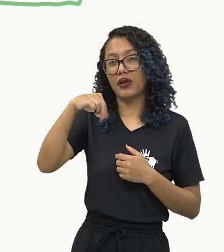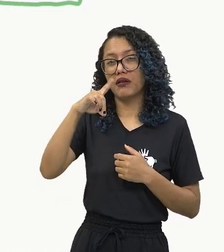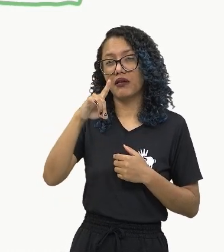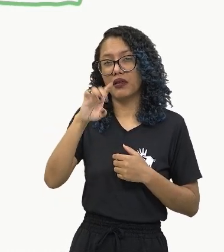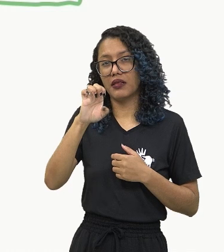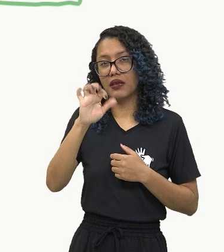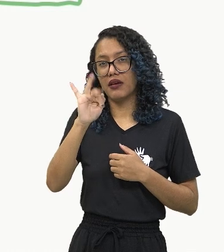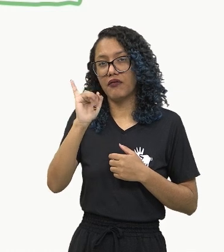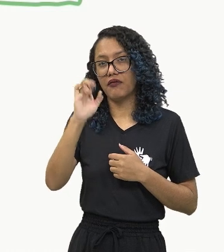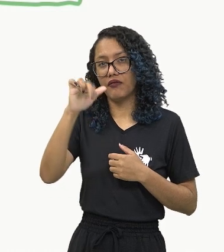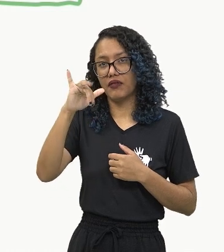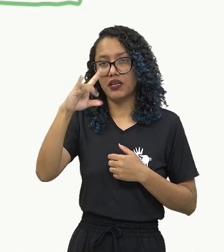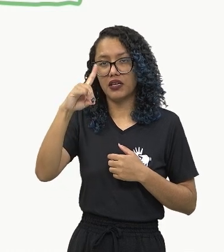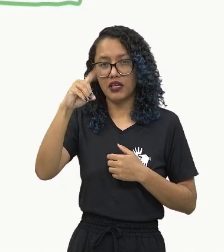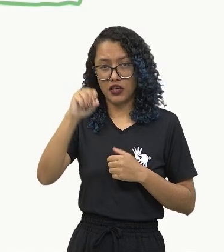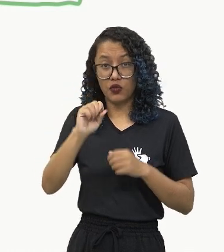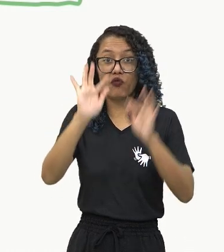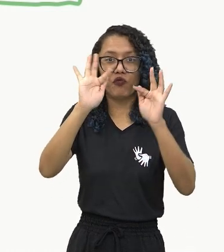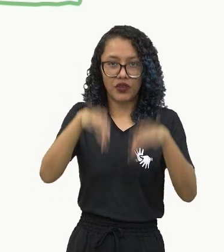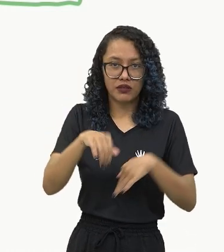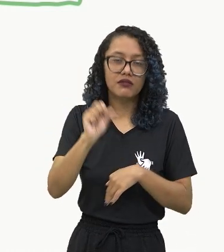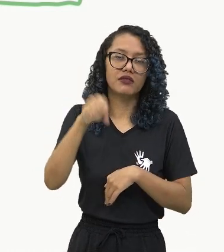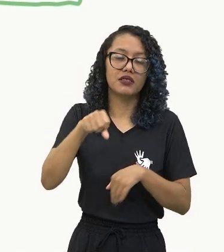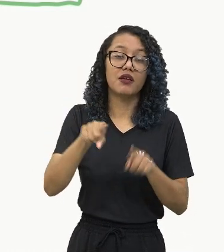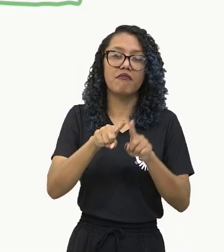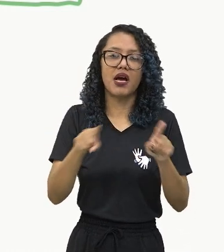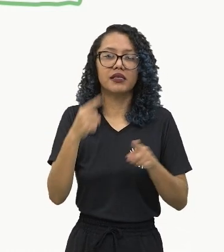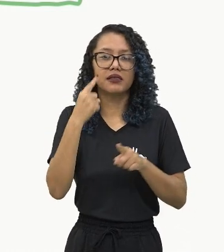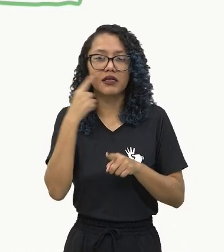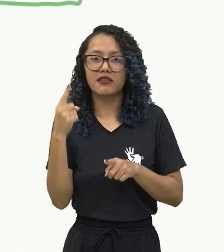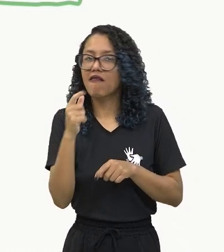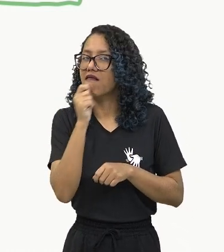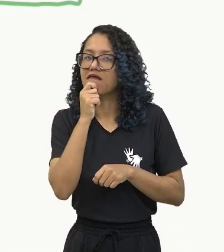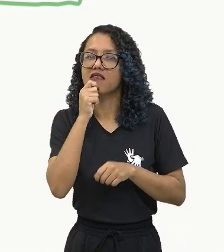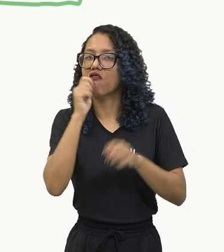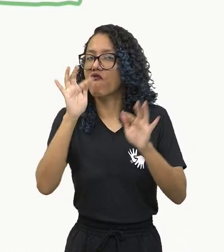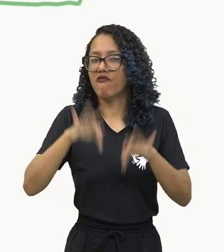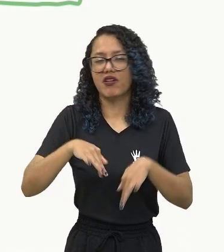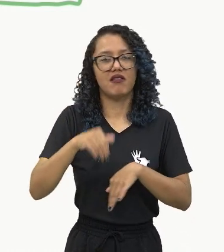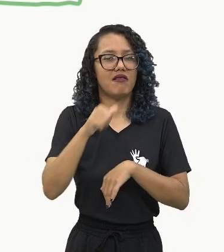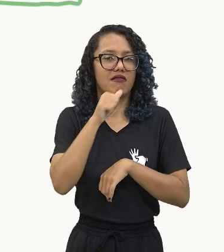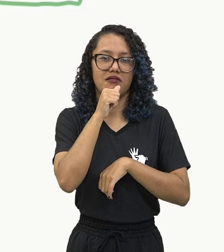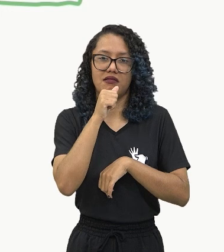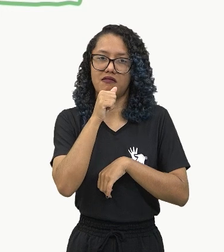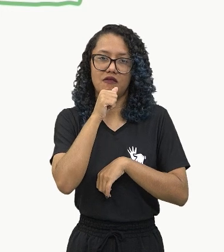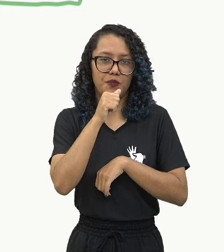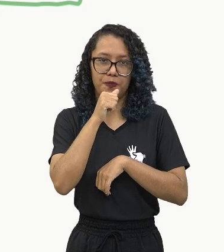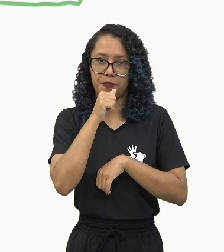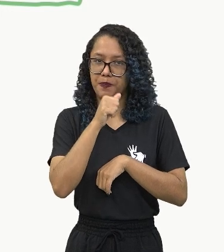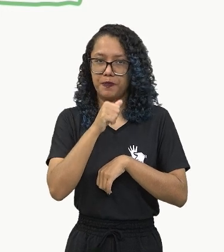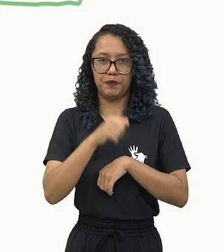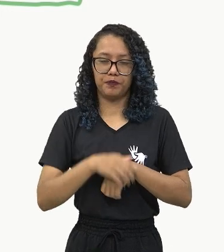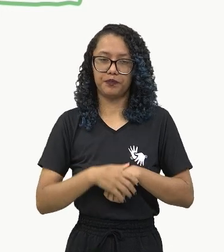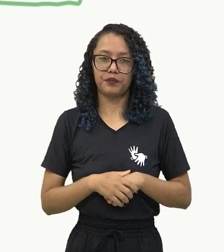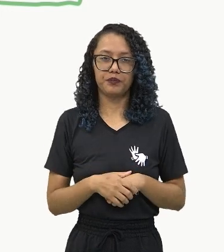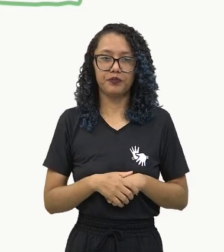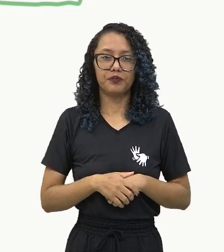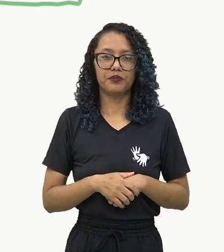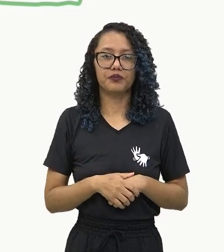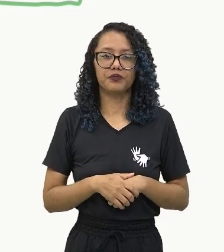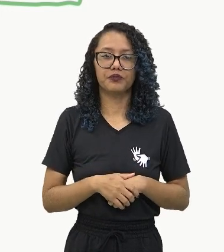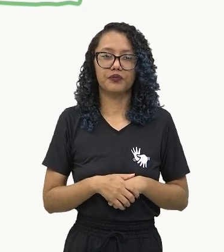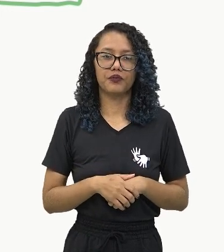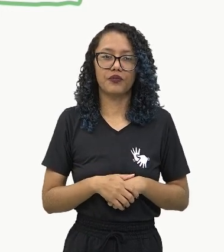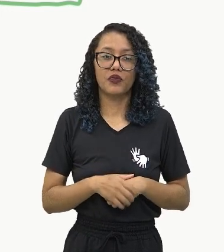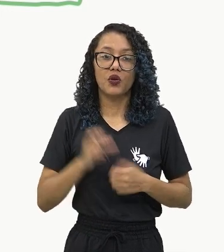totalmente acabada. Pretérito perfeito composto, no. Ele não é uma ação acabada. O que